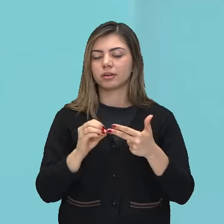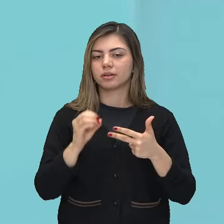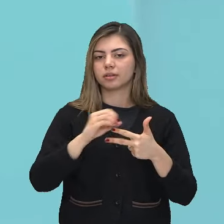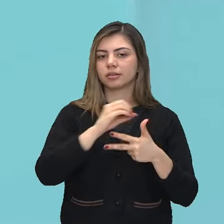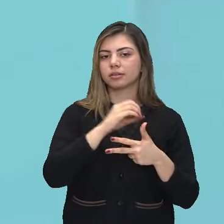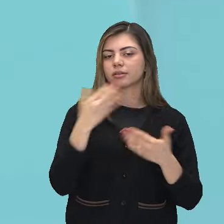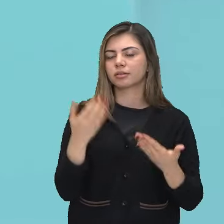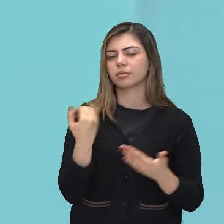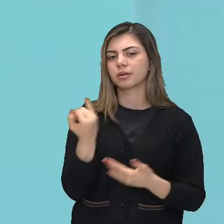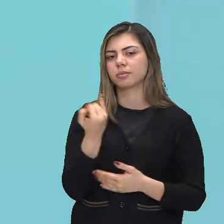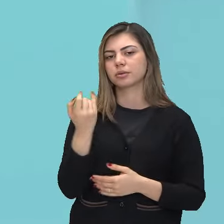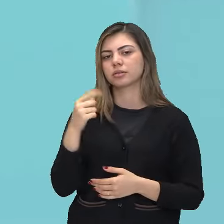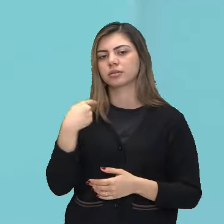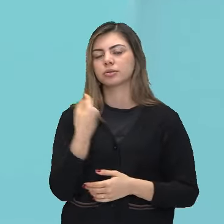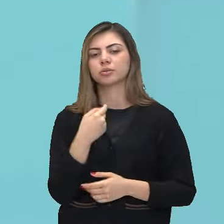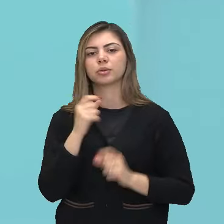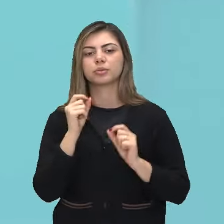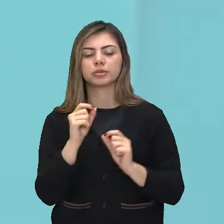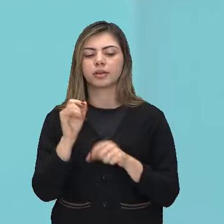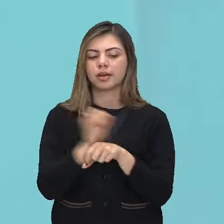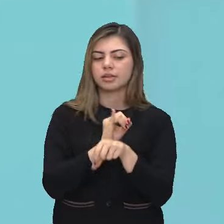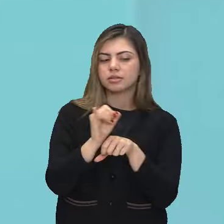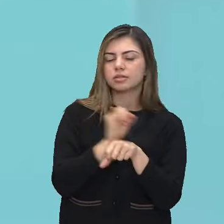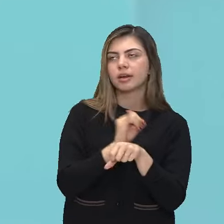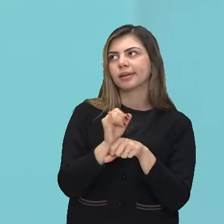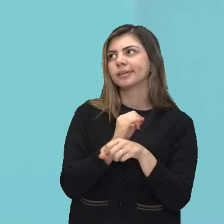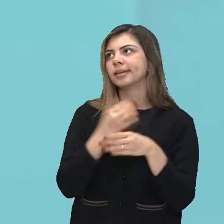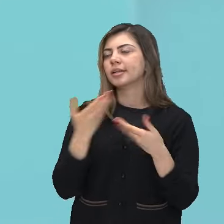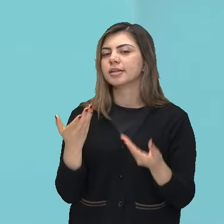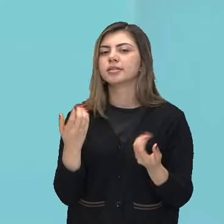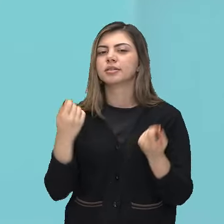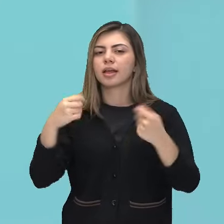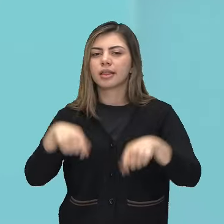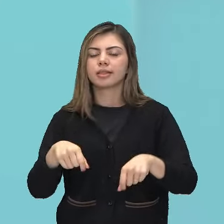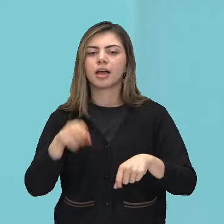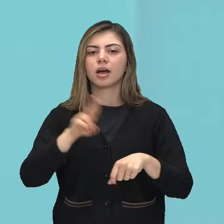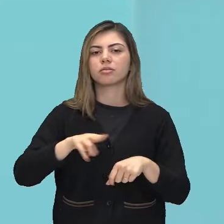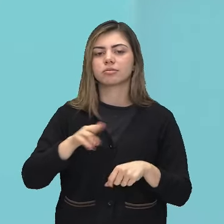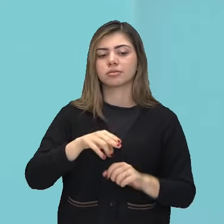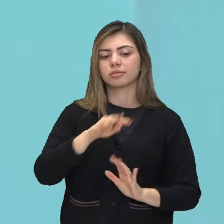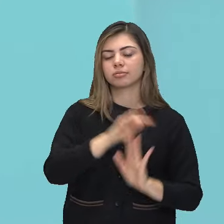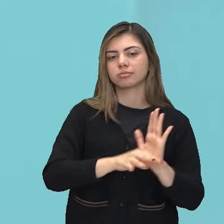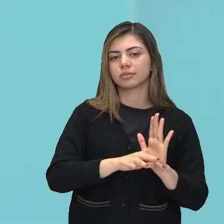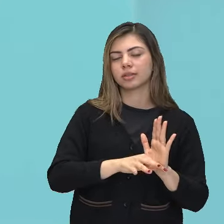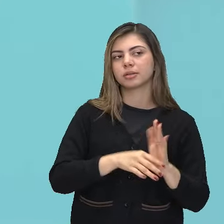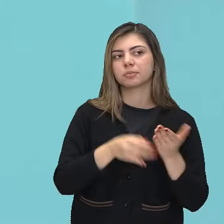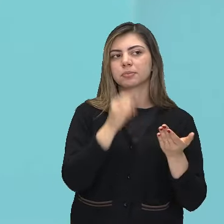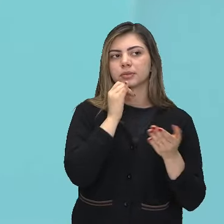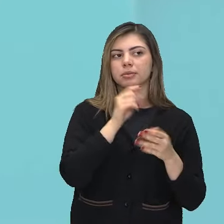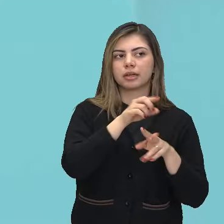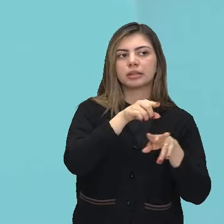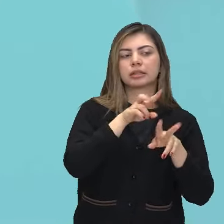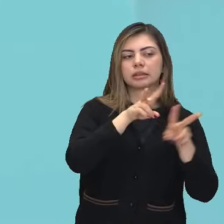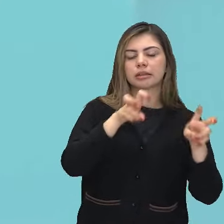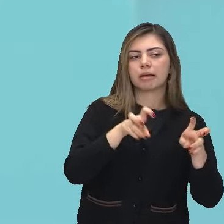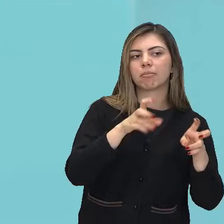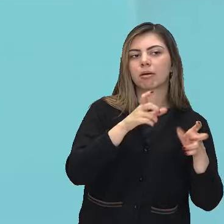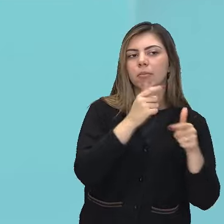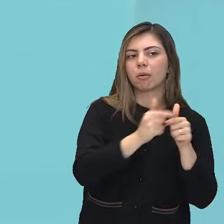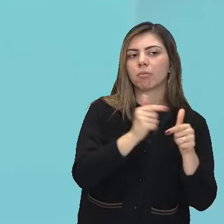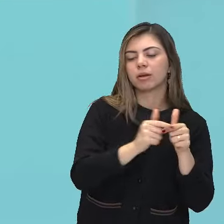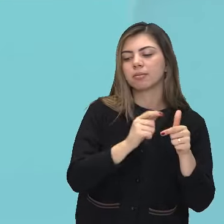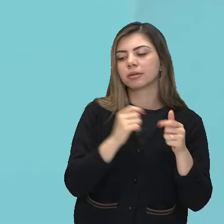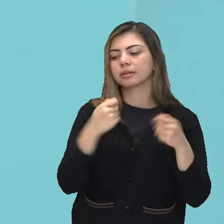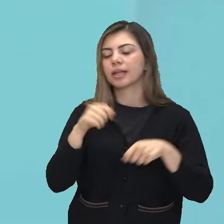gente criar adotar medidas mostrar Quais medidas podem ser usadas para solucionar aquela problemática nem todo o